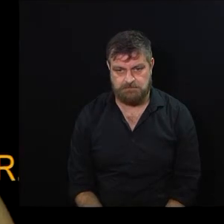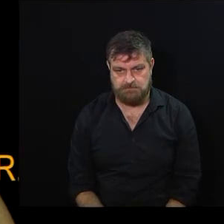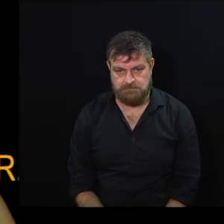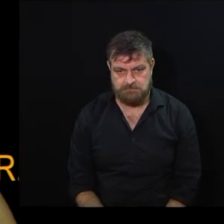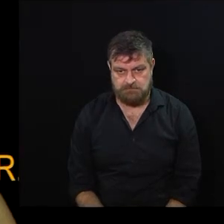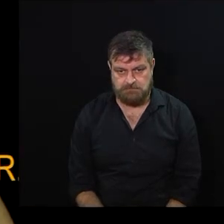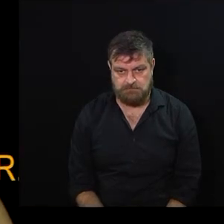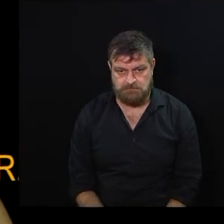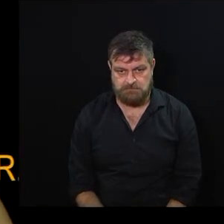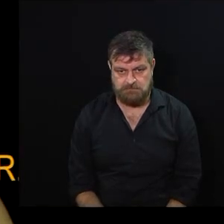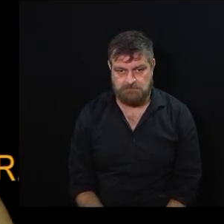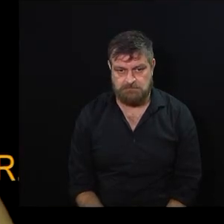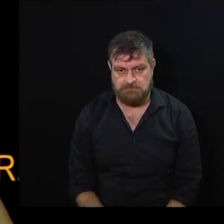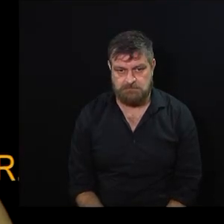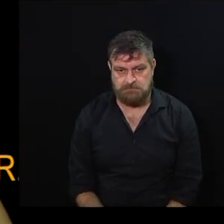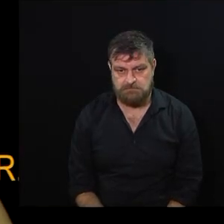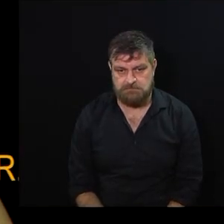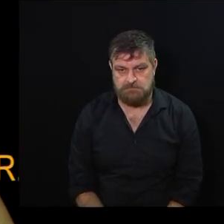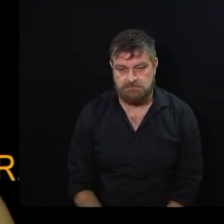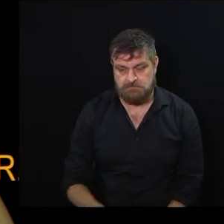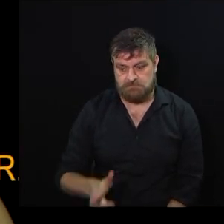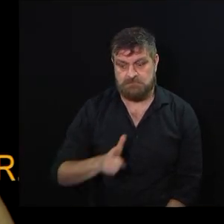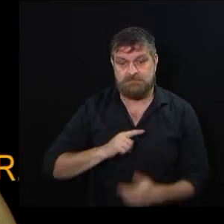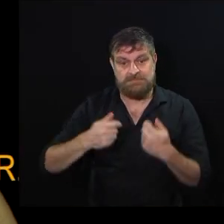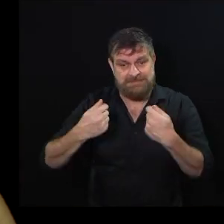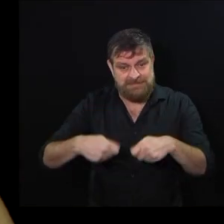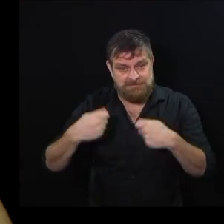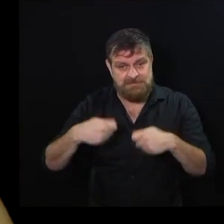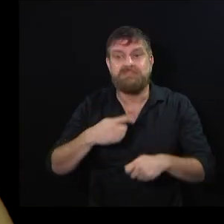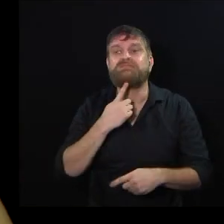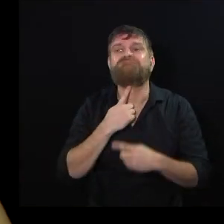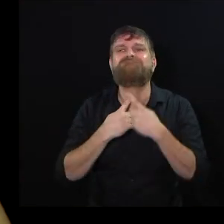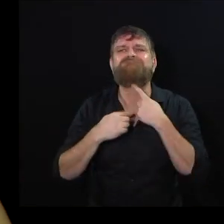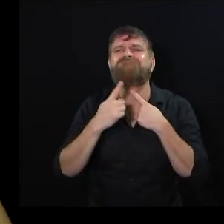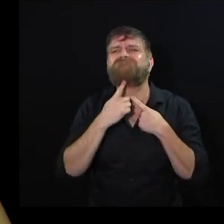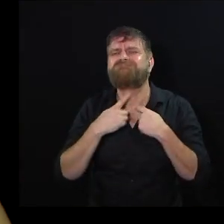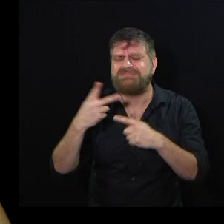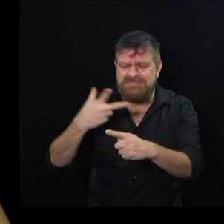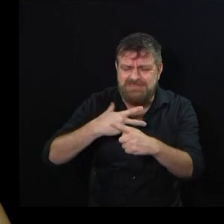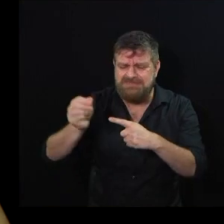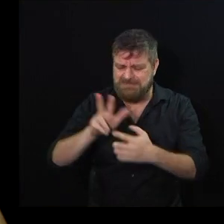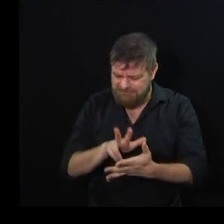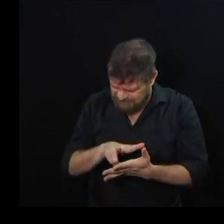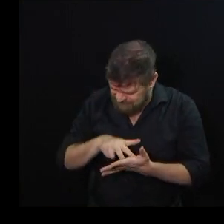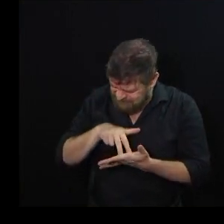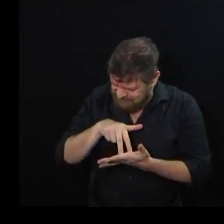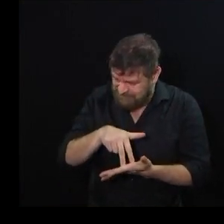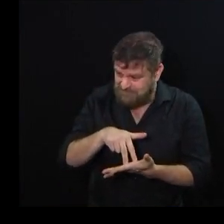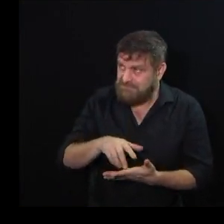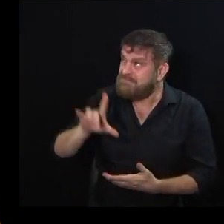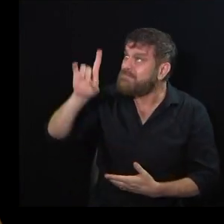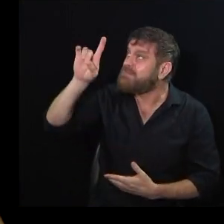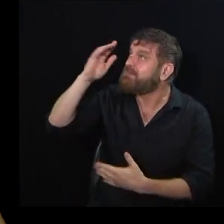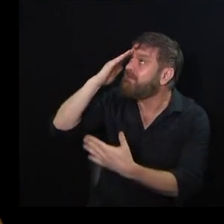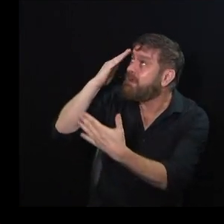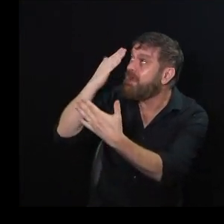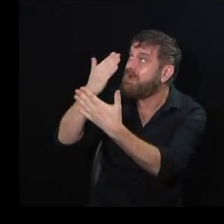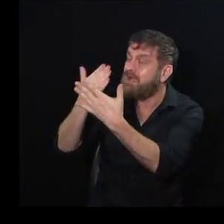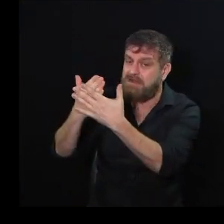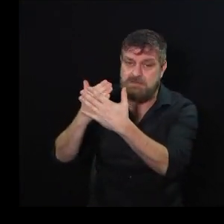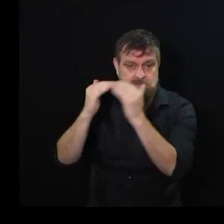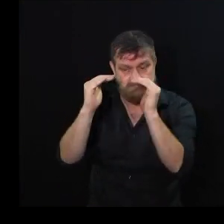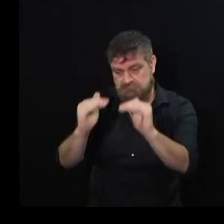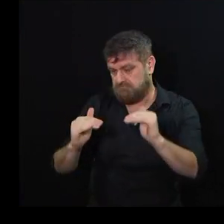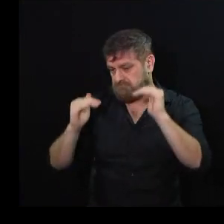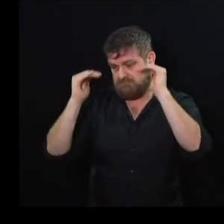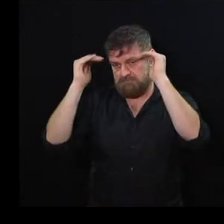Você tem muita força de vontade de vencer e acreditar que existe alguma coisa mais além, um poder